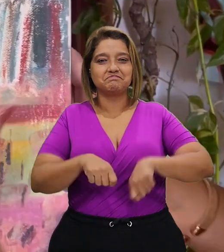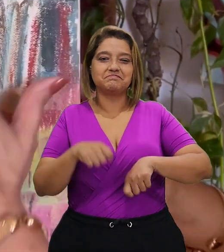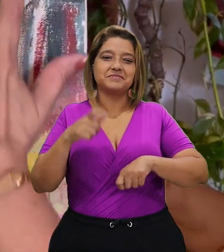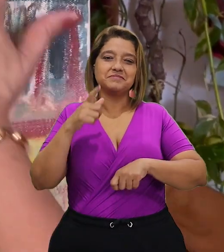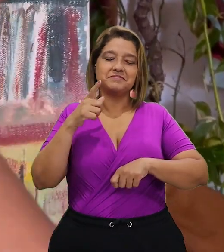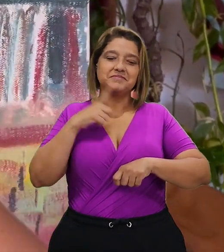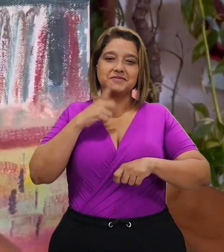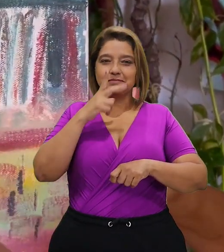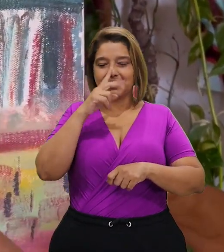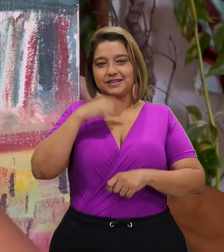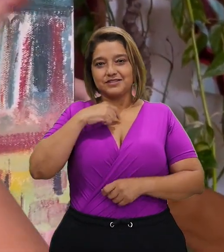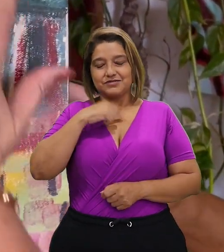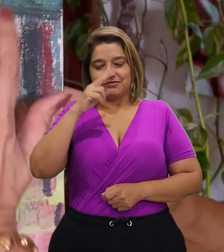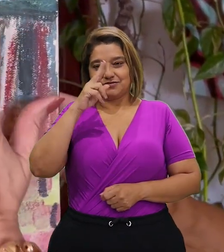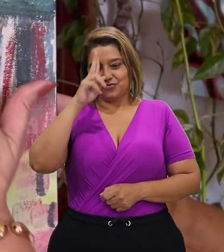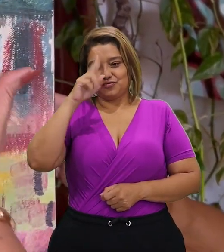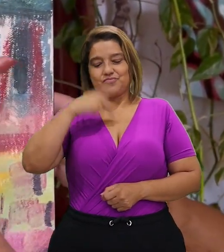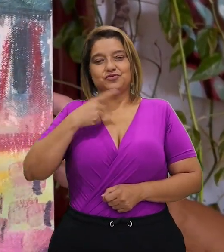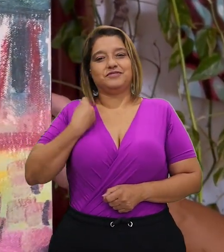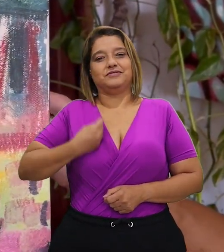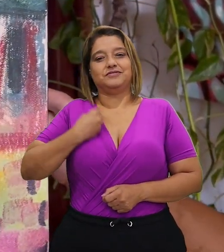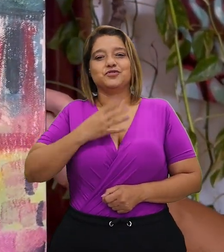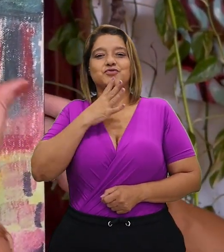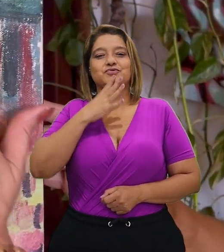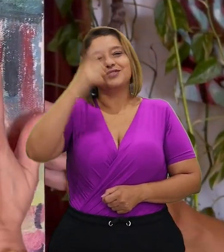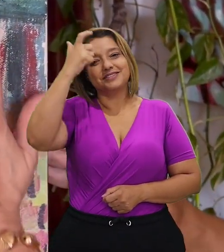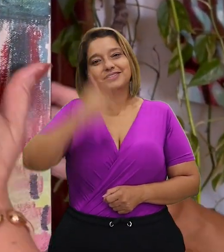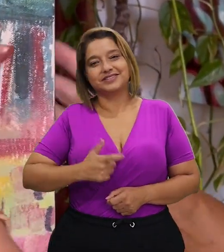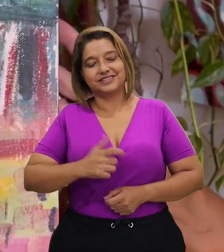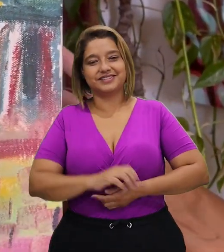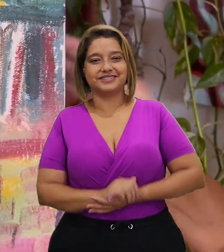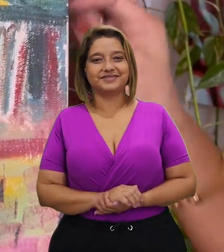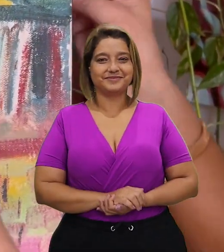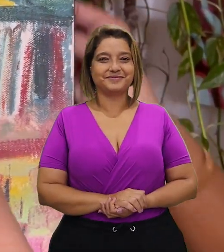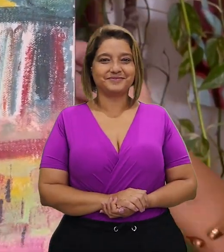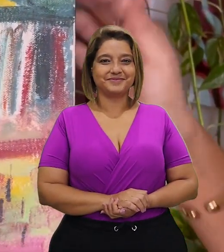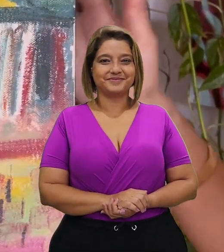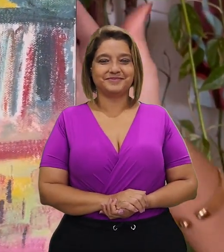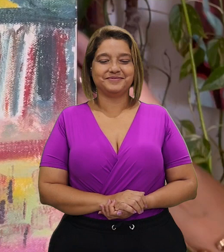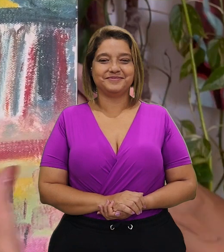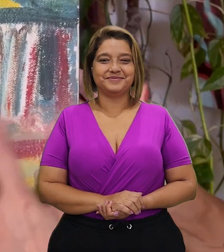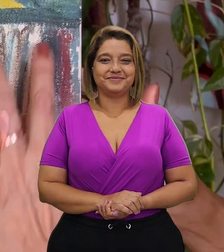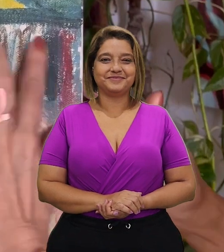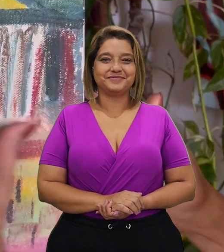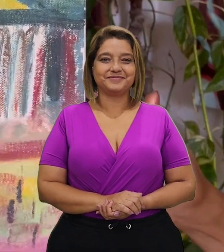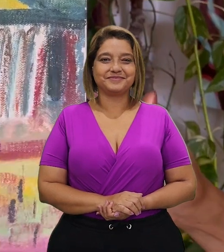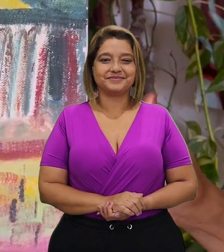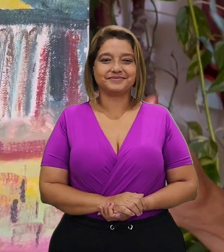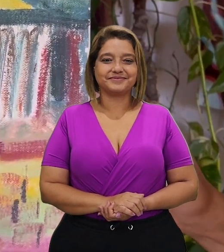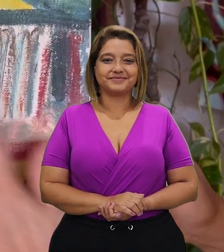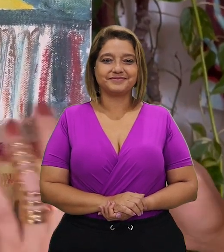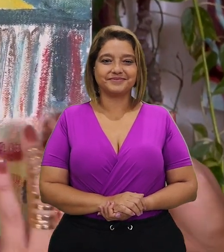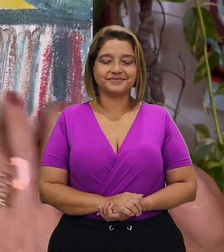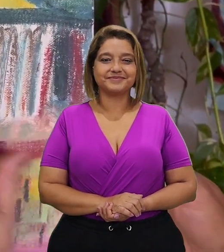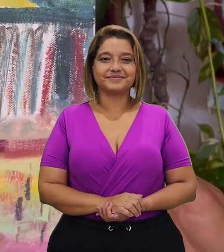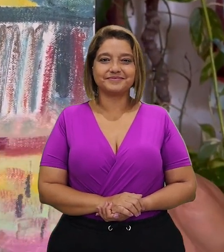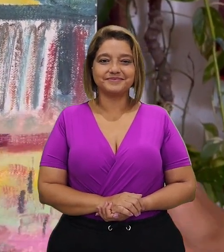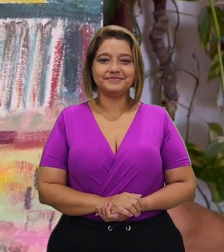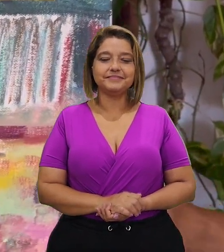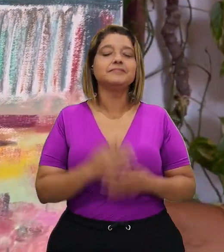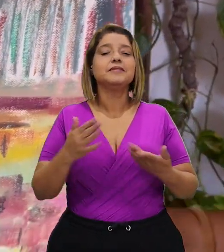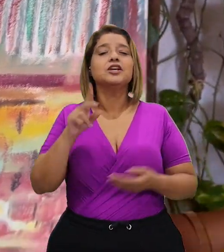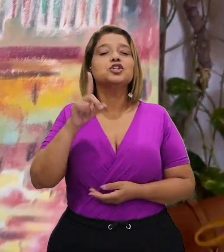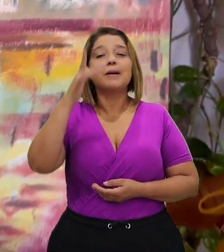uma paisagem, né? Um morro, aqui essa questão de um sol se pondo, uma